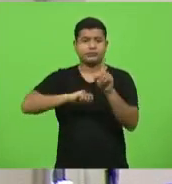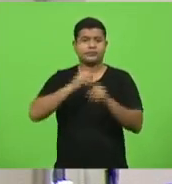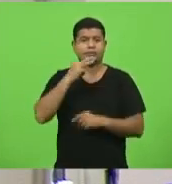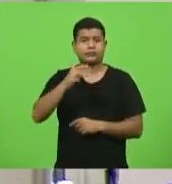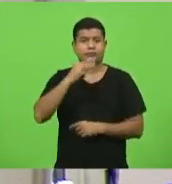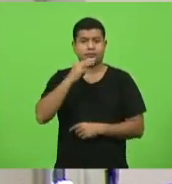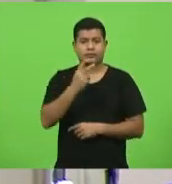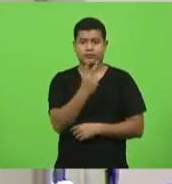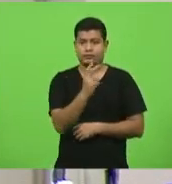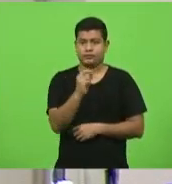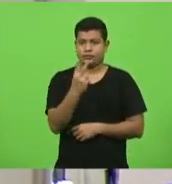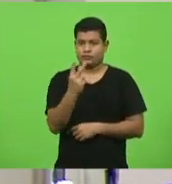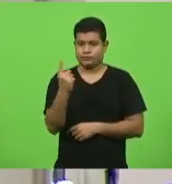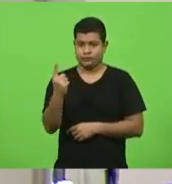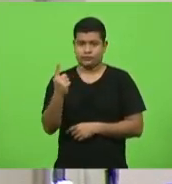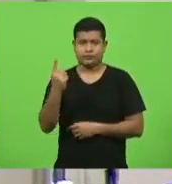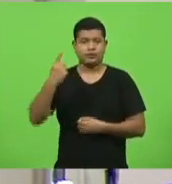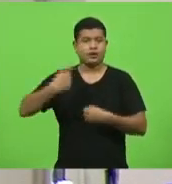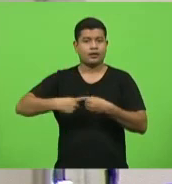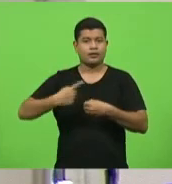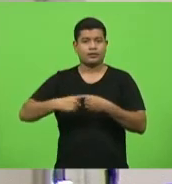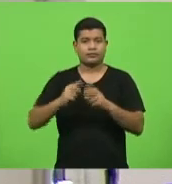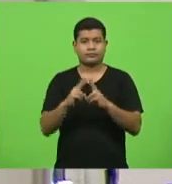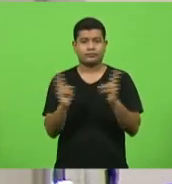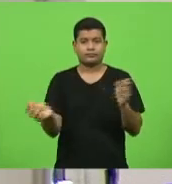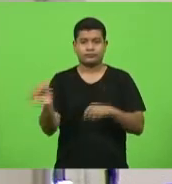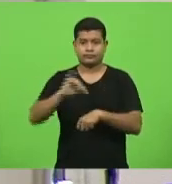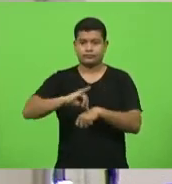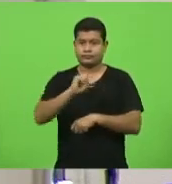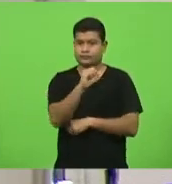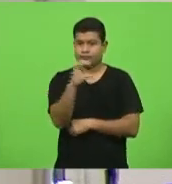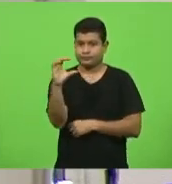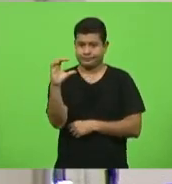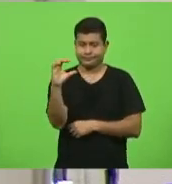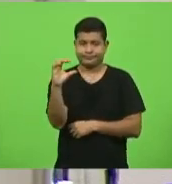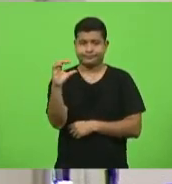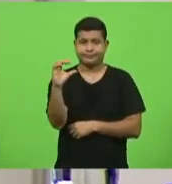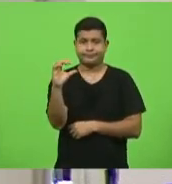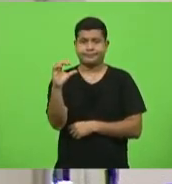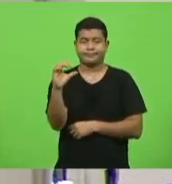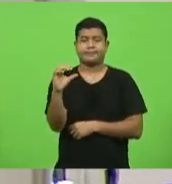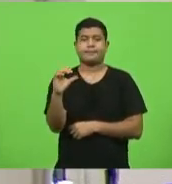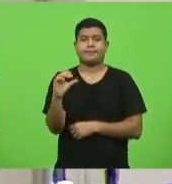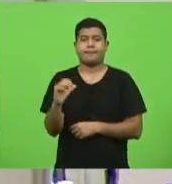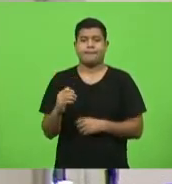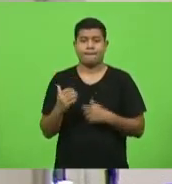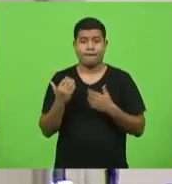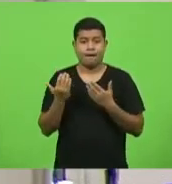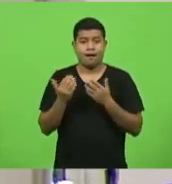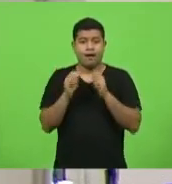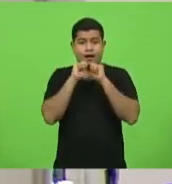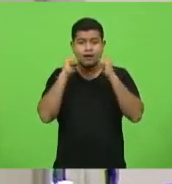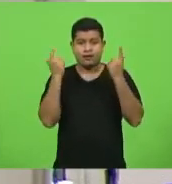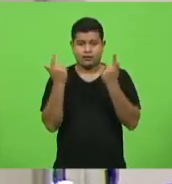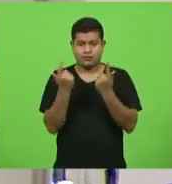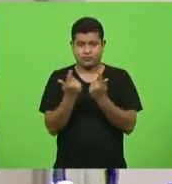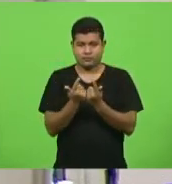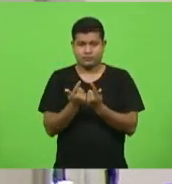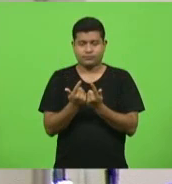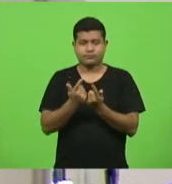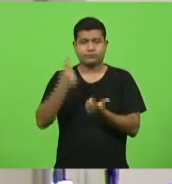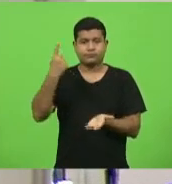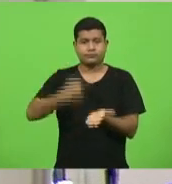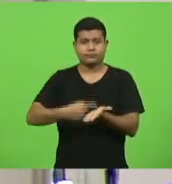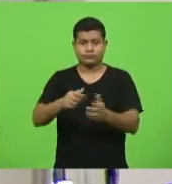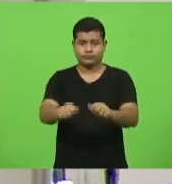2021, nesta cidade de Florianópolis, capital do Estado de Santa Catarina, reuniu-se a Assembleia Legislativa em sessão ordinária.